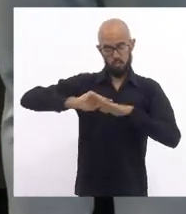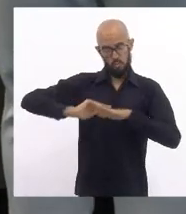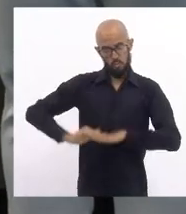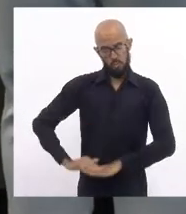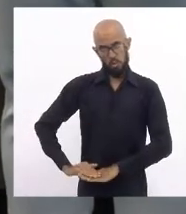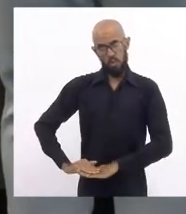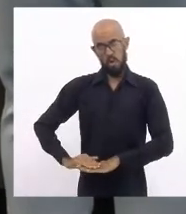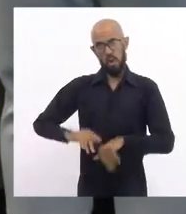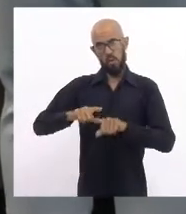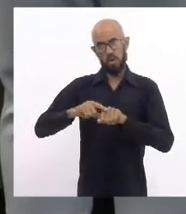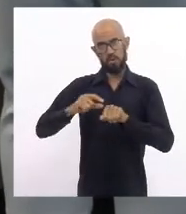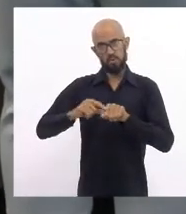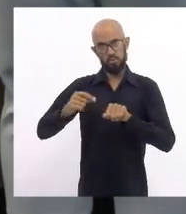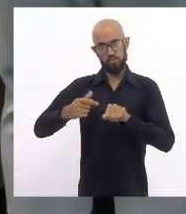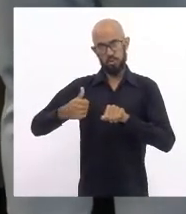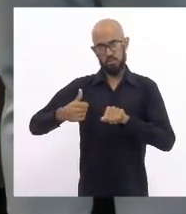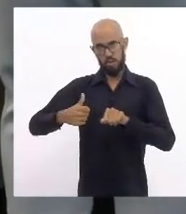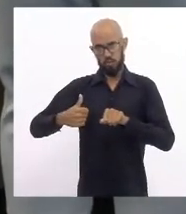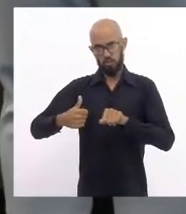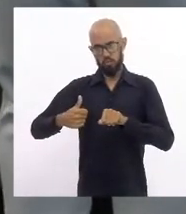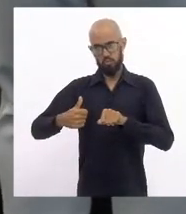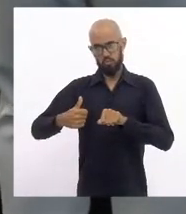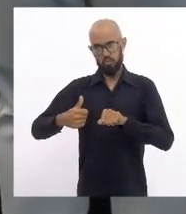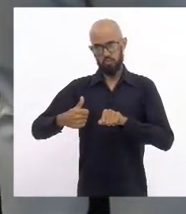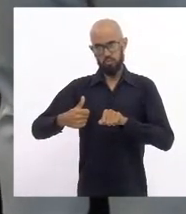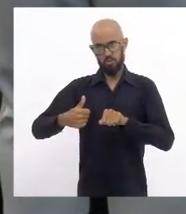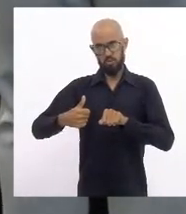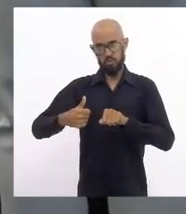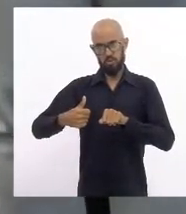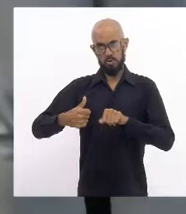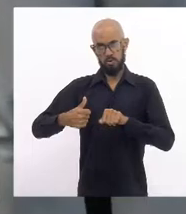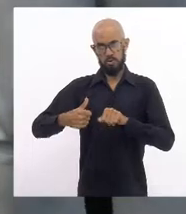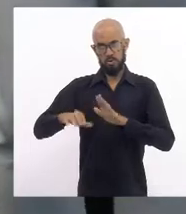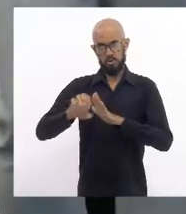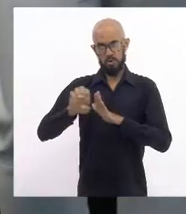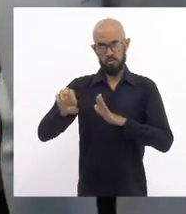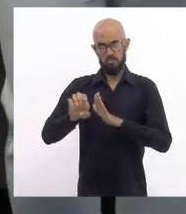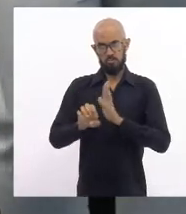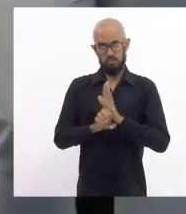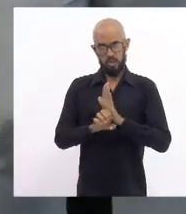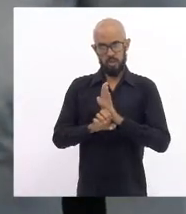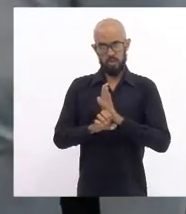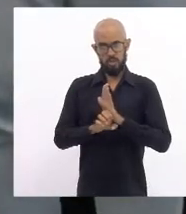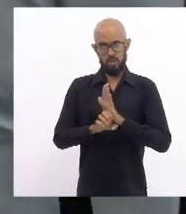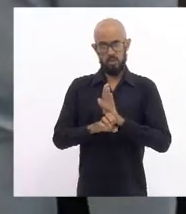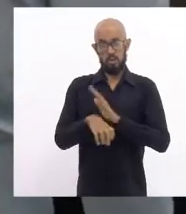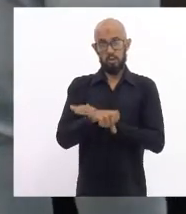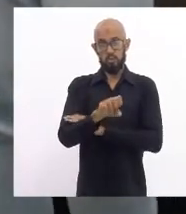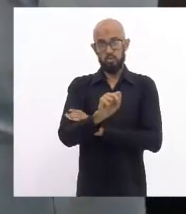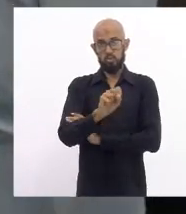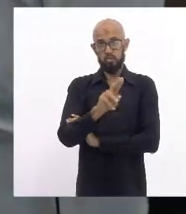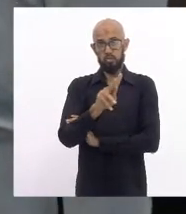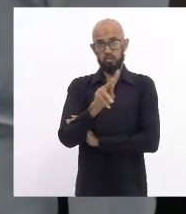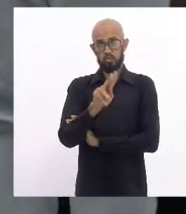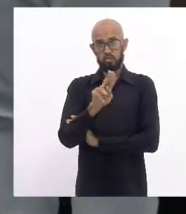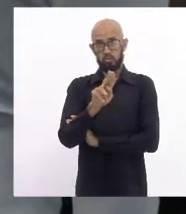ao artigo 1º. Emenda supressiva mutila o projeto.